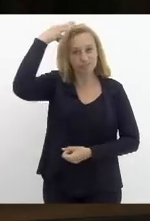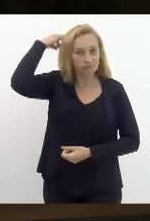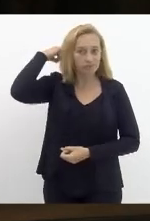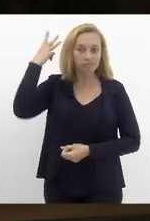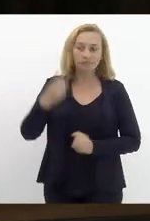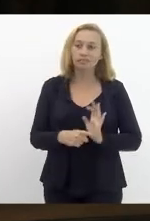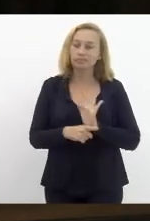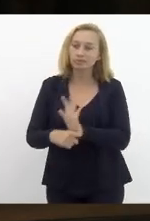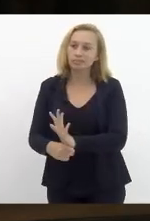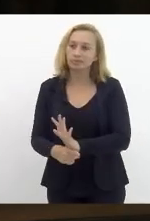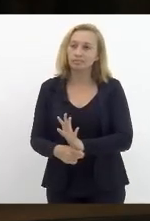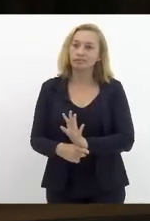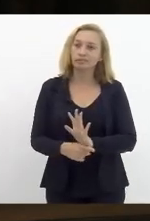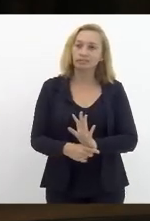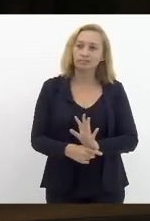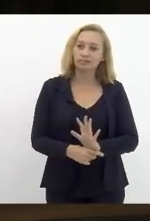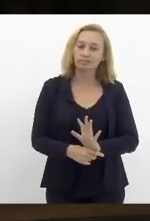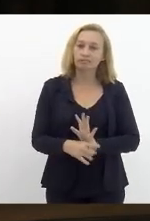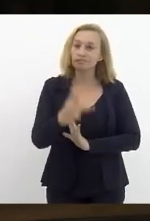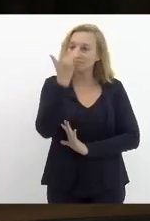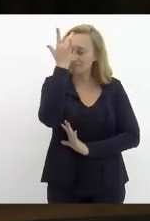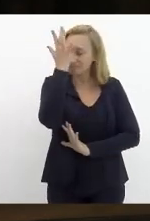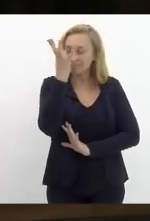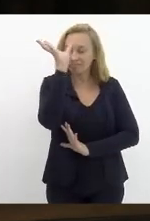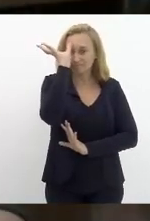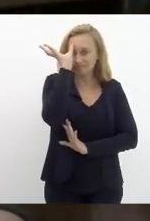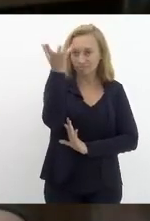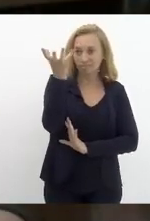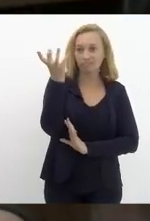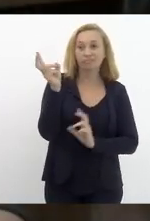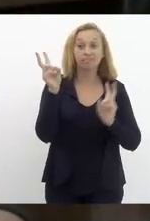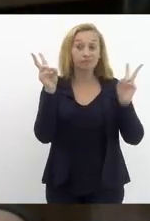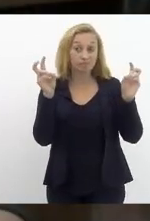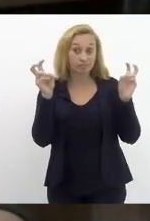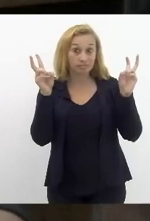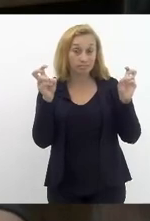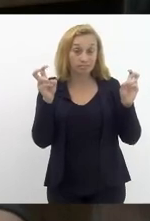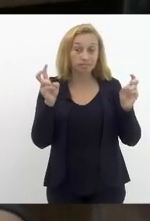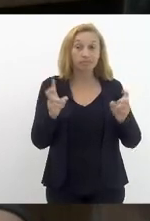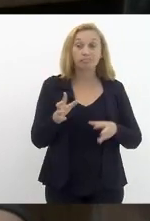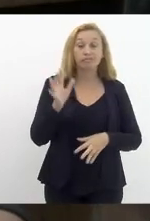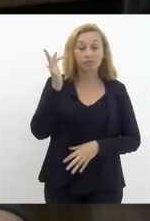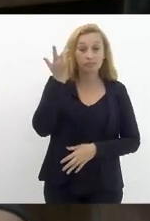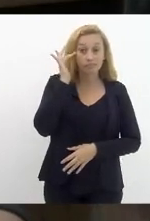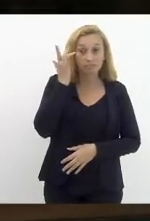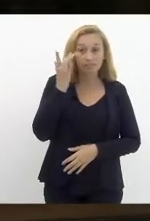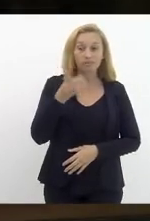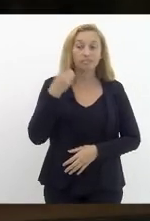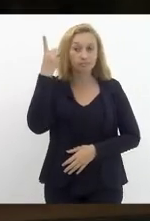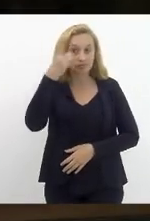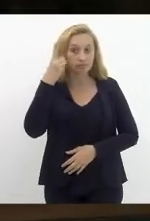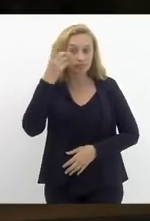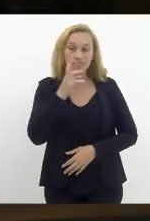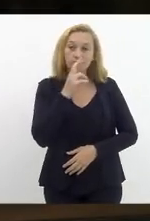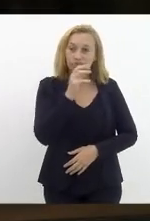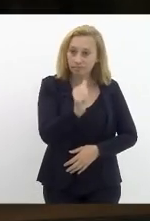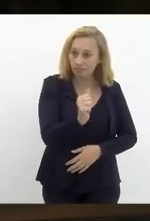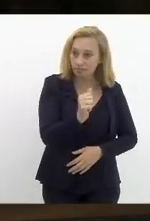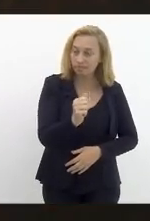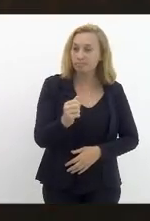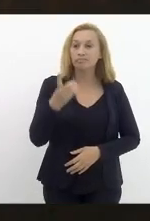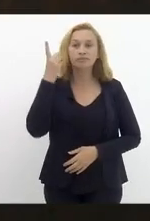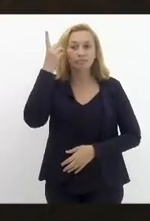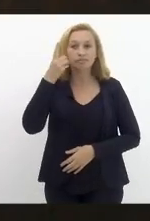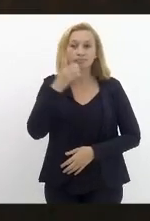É muito fácil de resolver essa questão. E aí eu acho, deputado Rodrigo, deputado